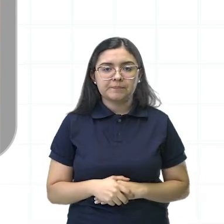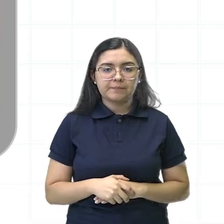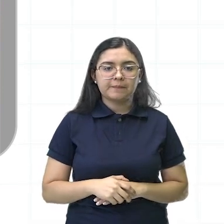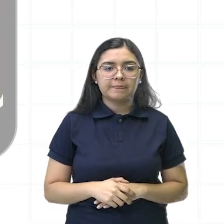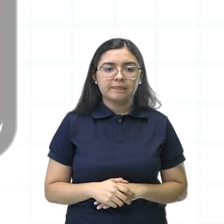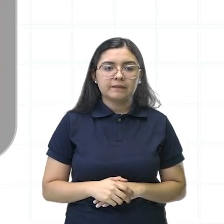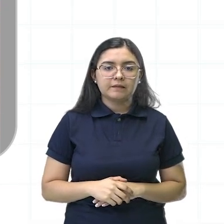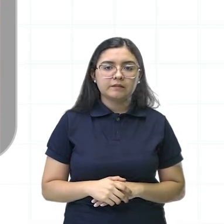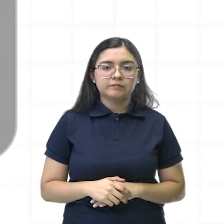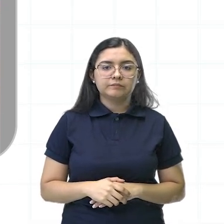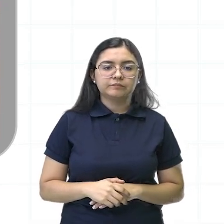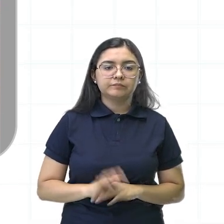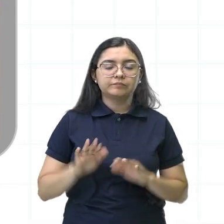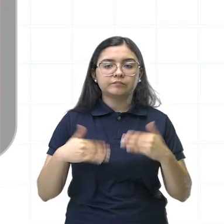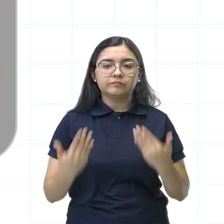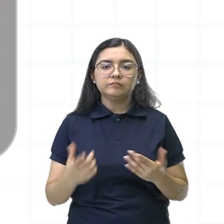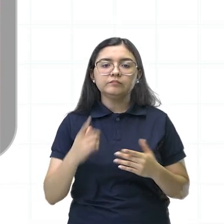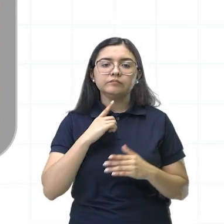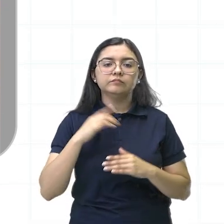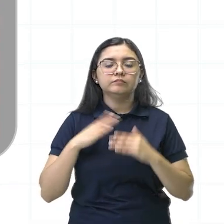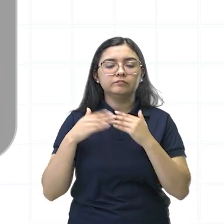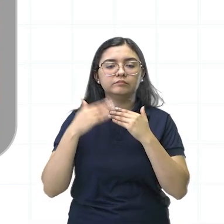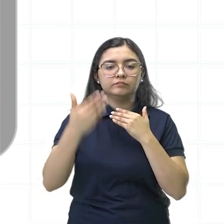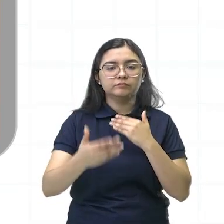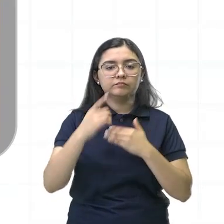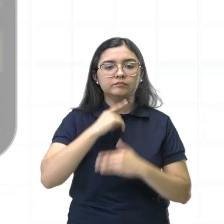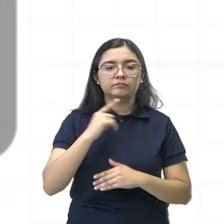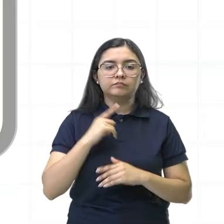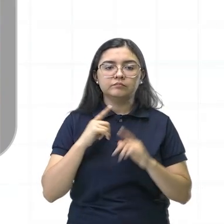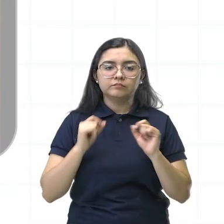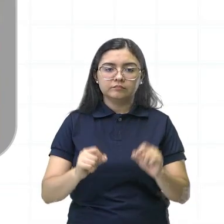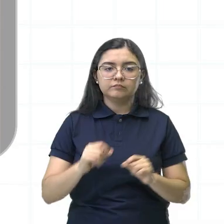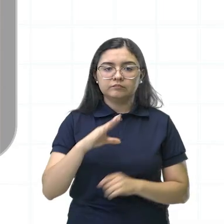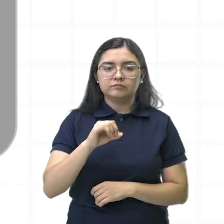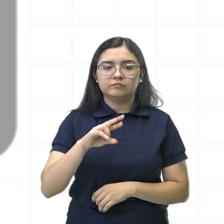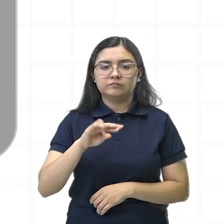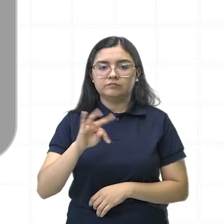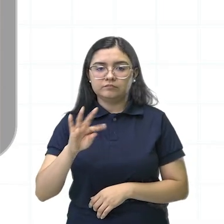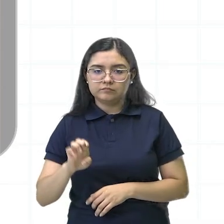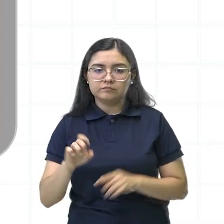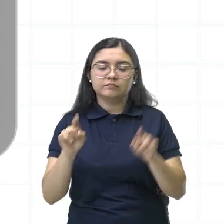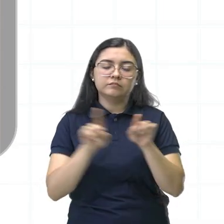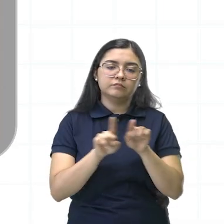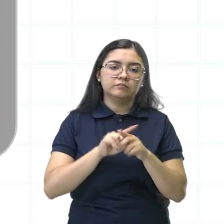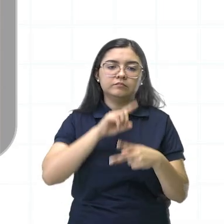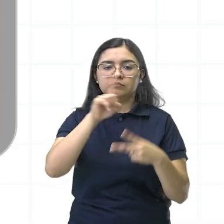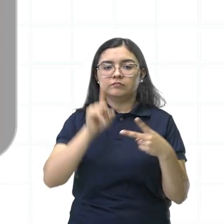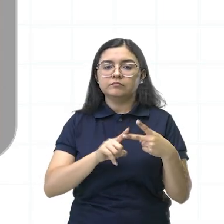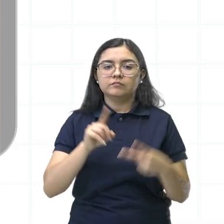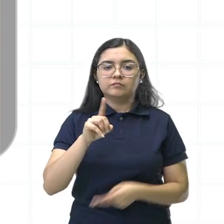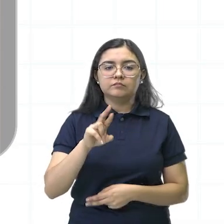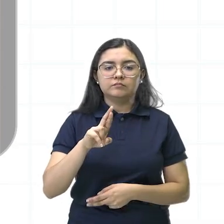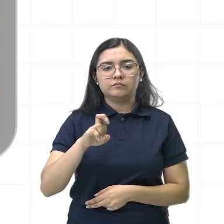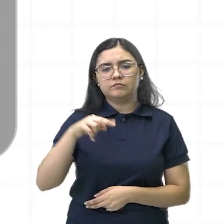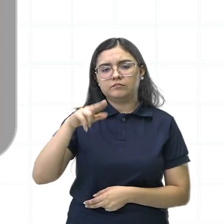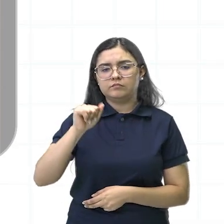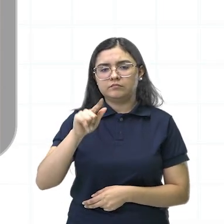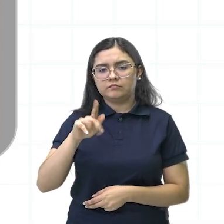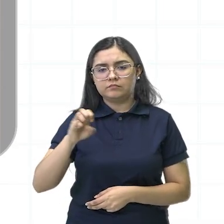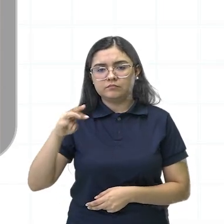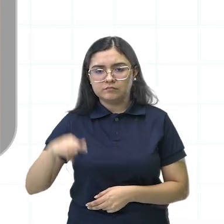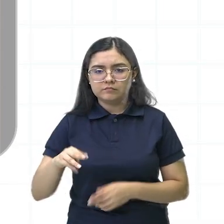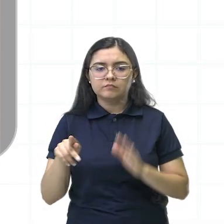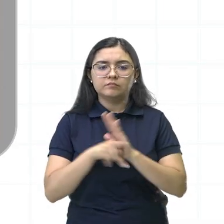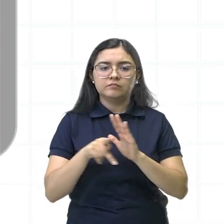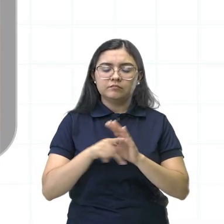Então, no passo seguinte, nós temos o corte e a drenagem desse produto, né? A coalhada, que